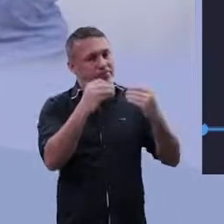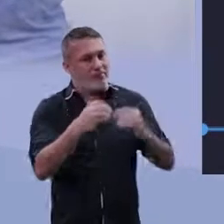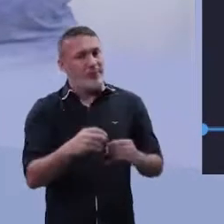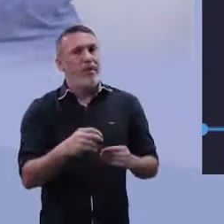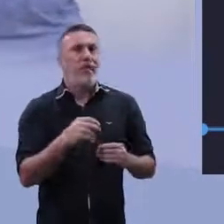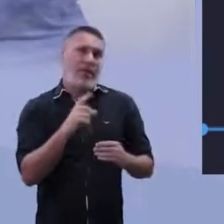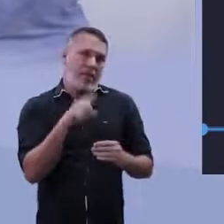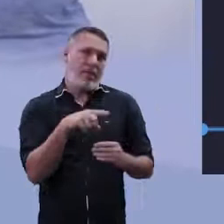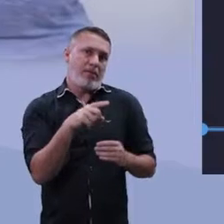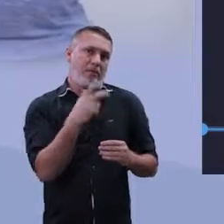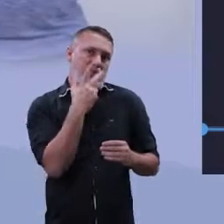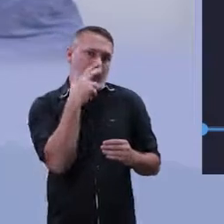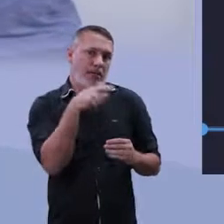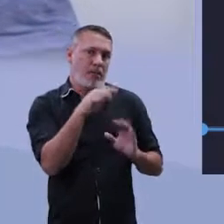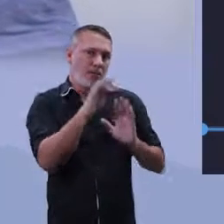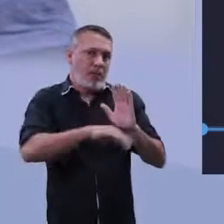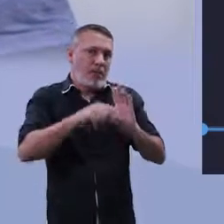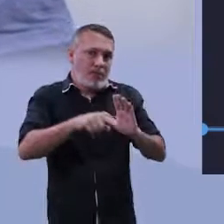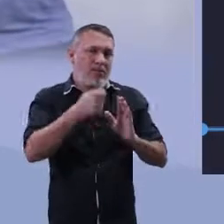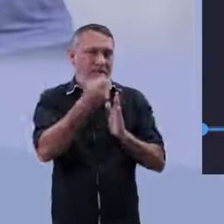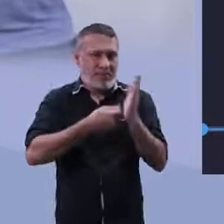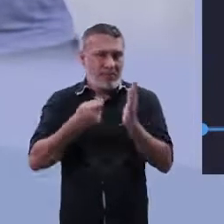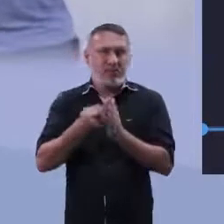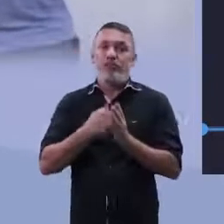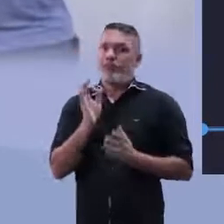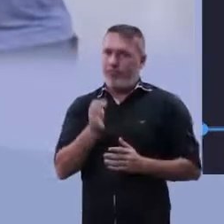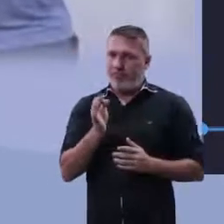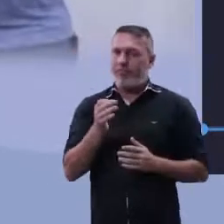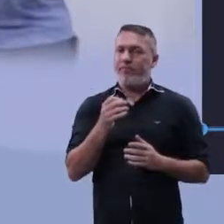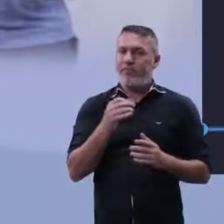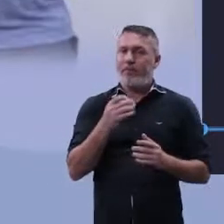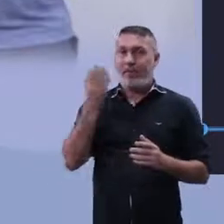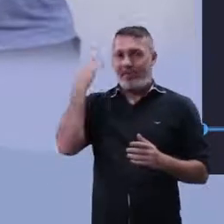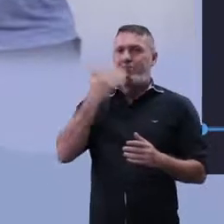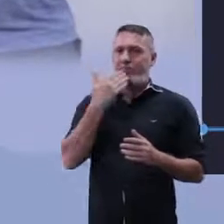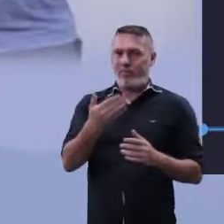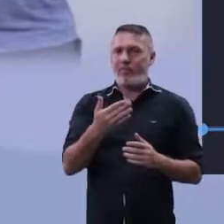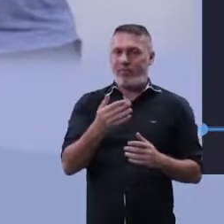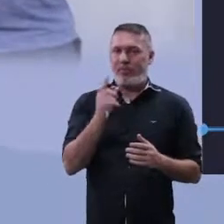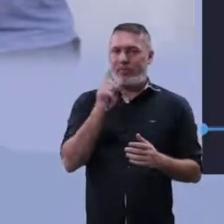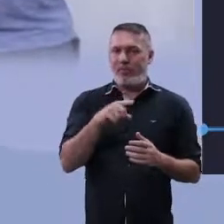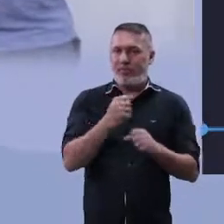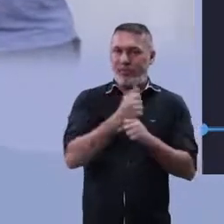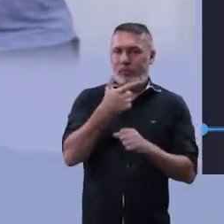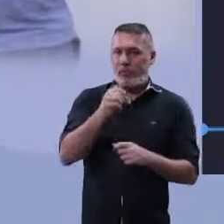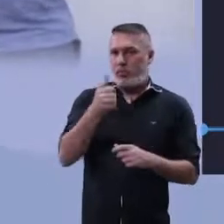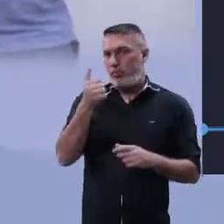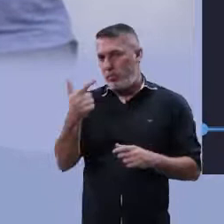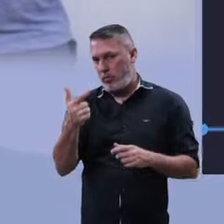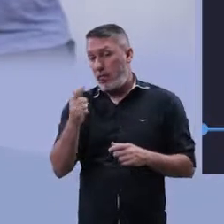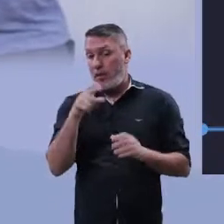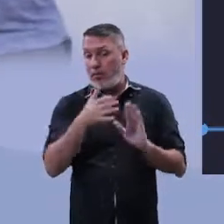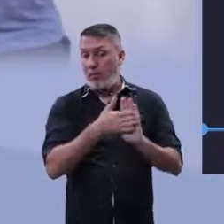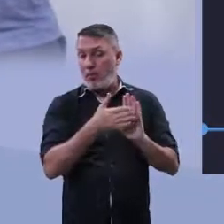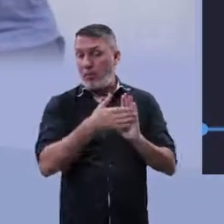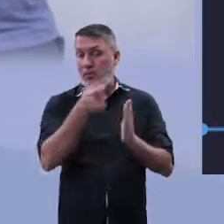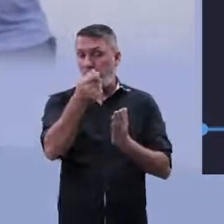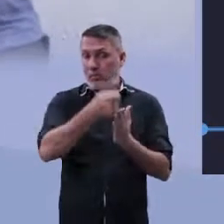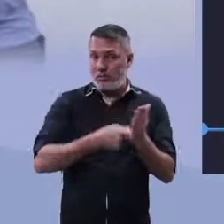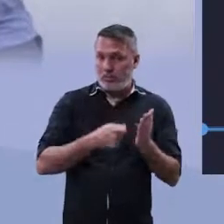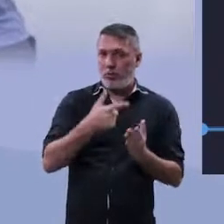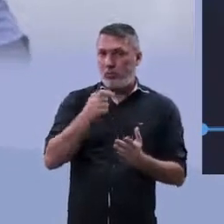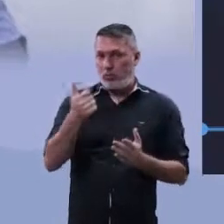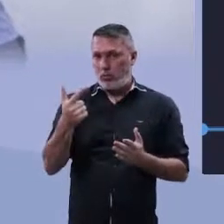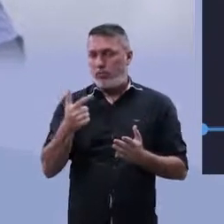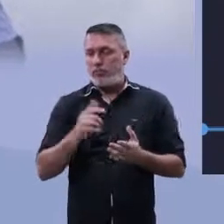deveria ser tratado nesse texto, nessas redações que o INEP cobrou em 2012, na proposta de redação